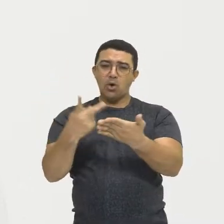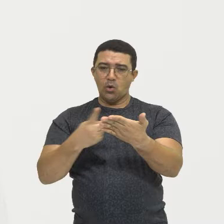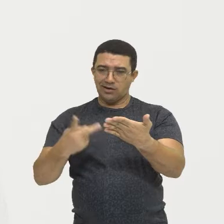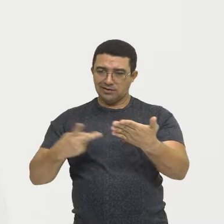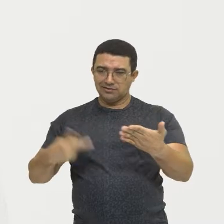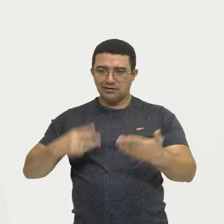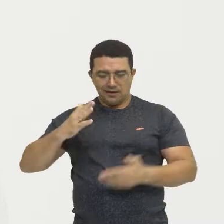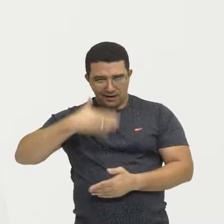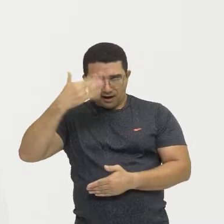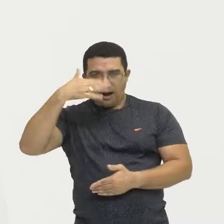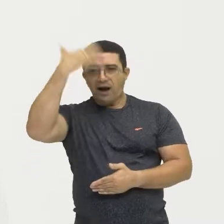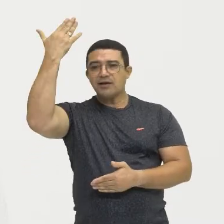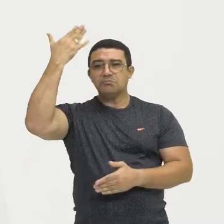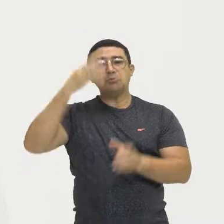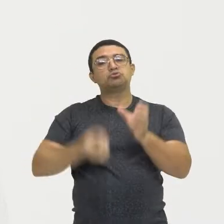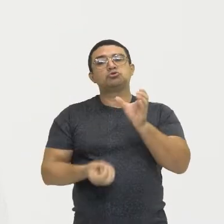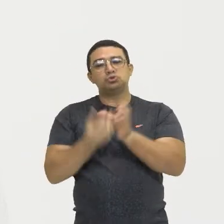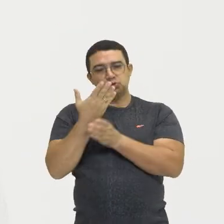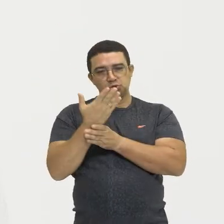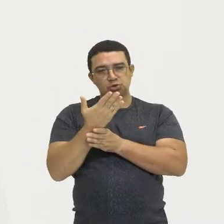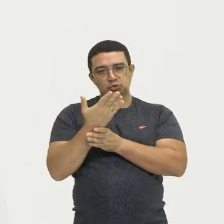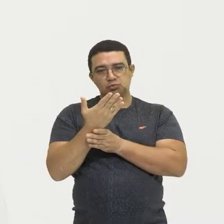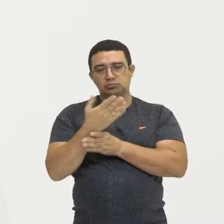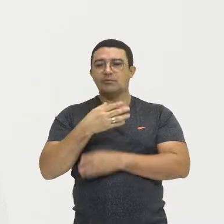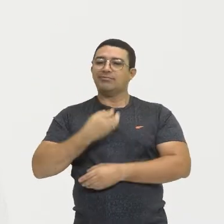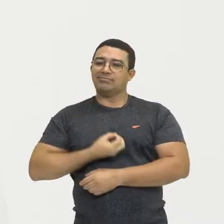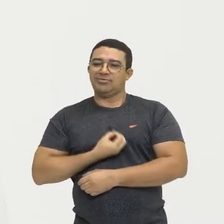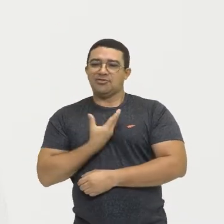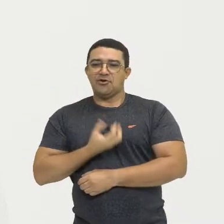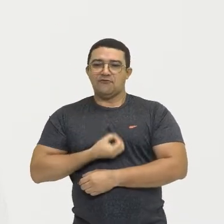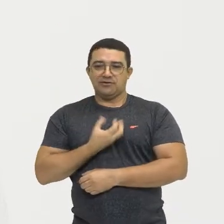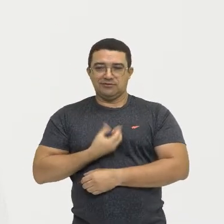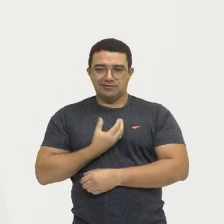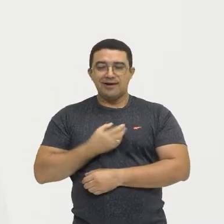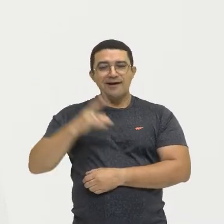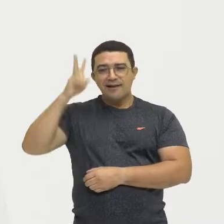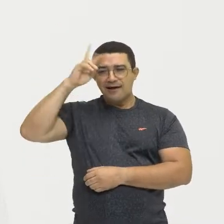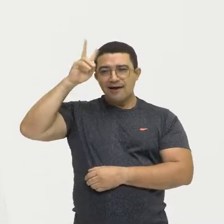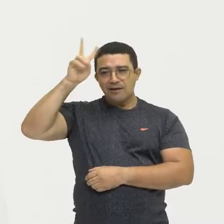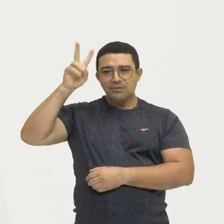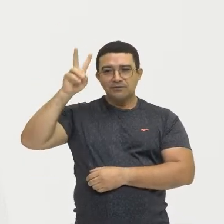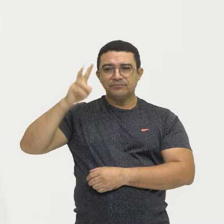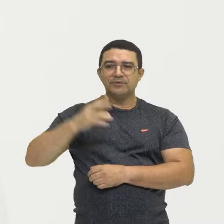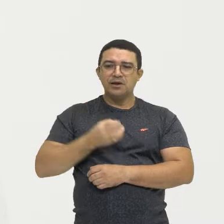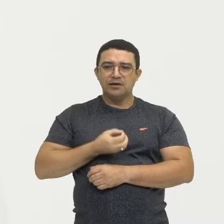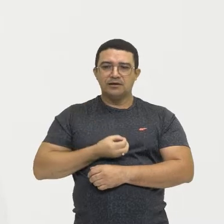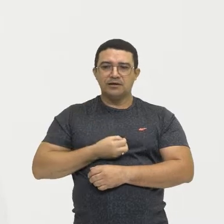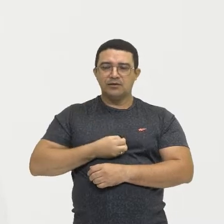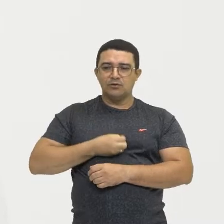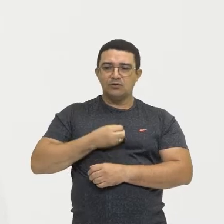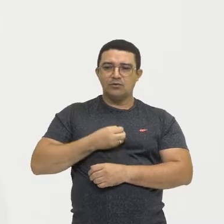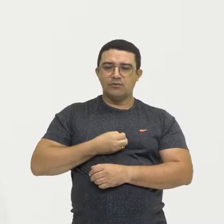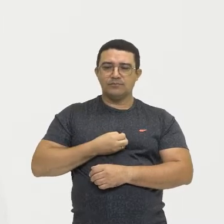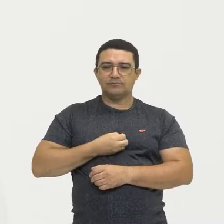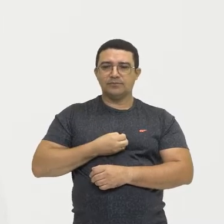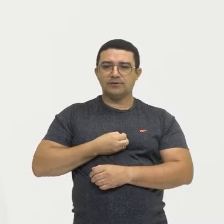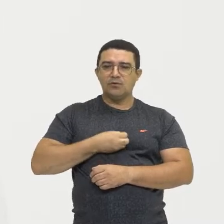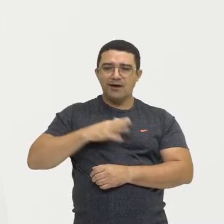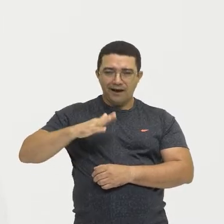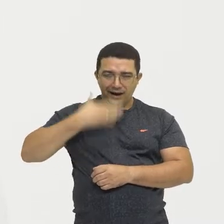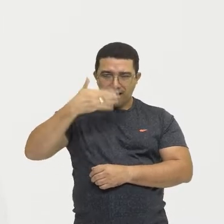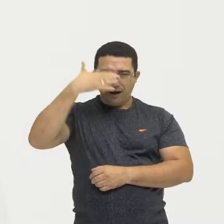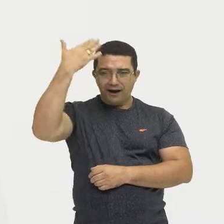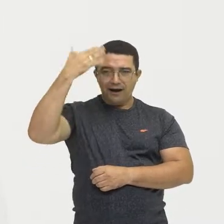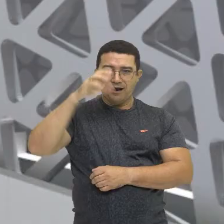do trovadorismo. Vamos lembrar que os árabes, né, por muito tempo, isso você já aprendeu em